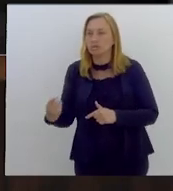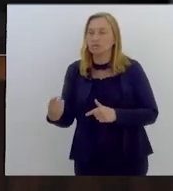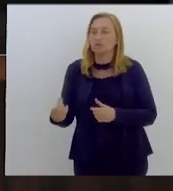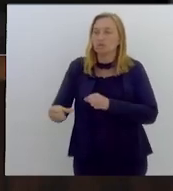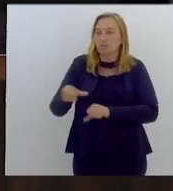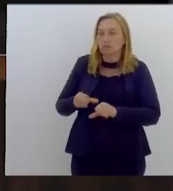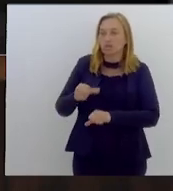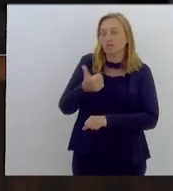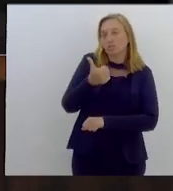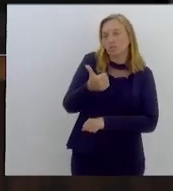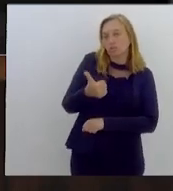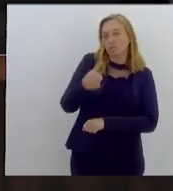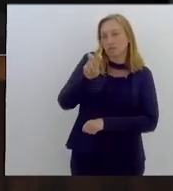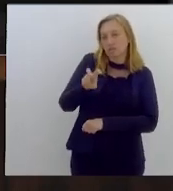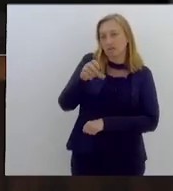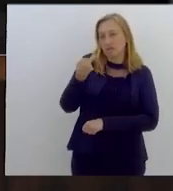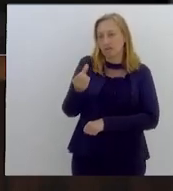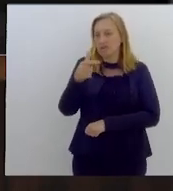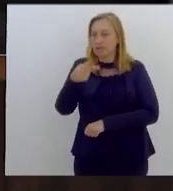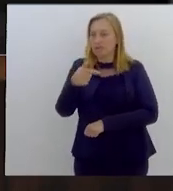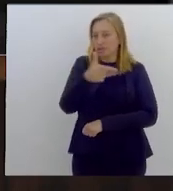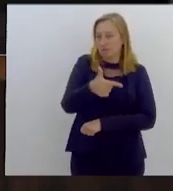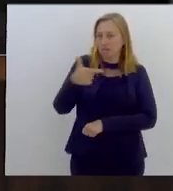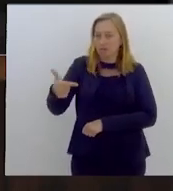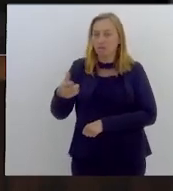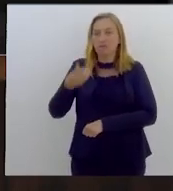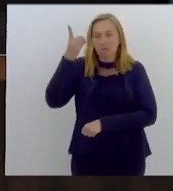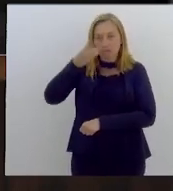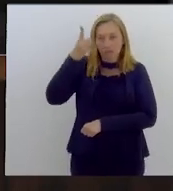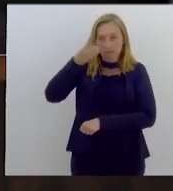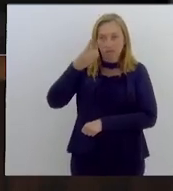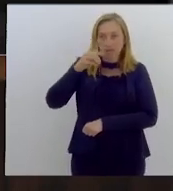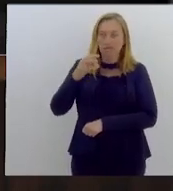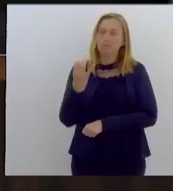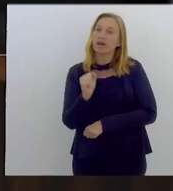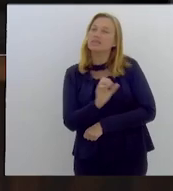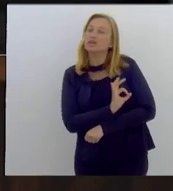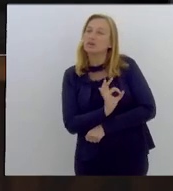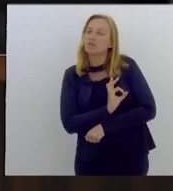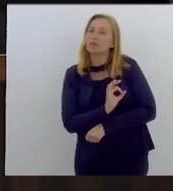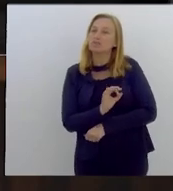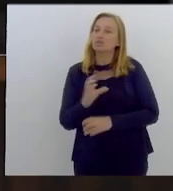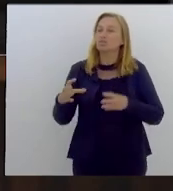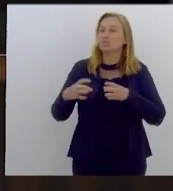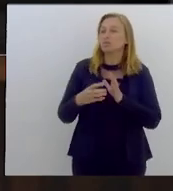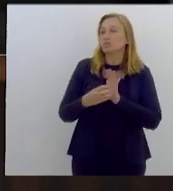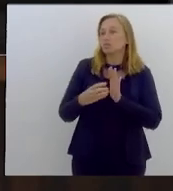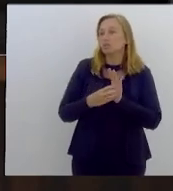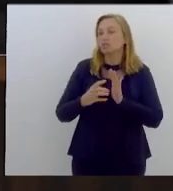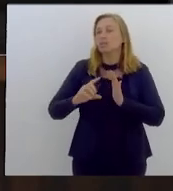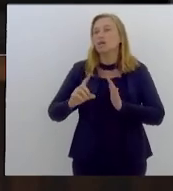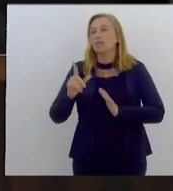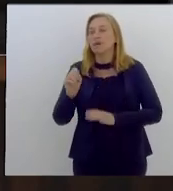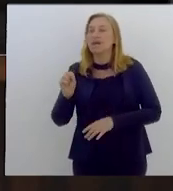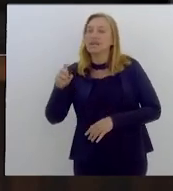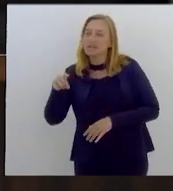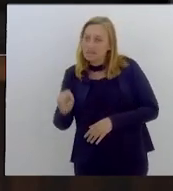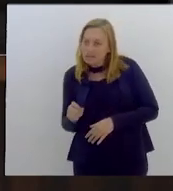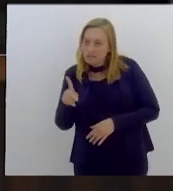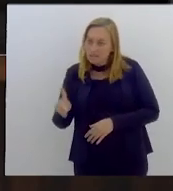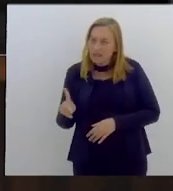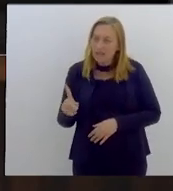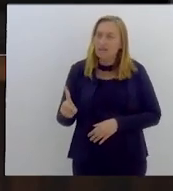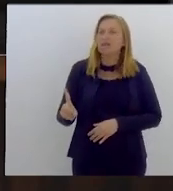contrário a 1567 de 22. Deputada Marta Rocha, bancada do PSD e